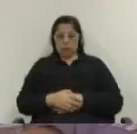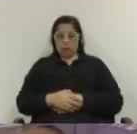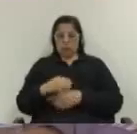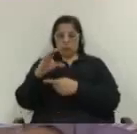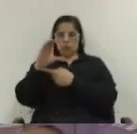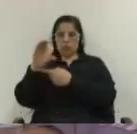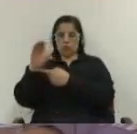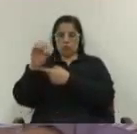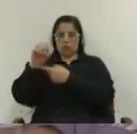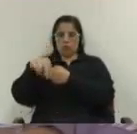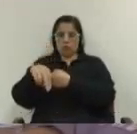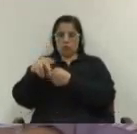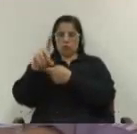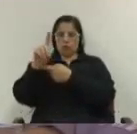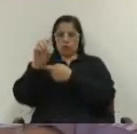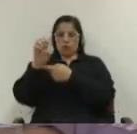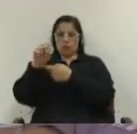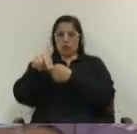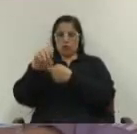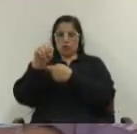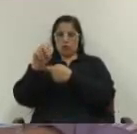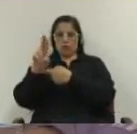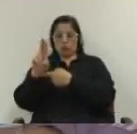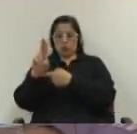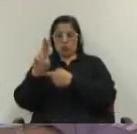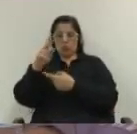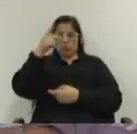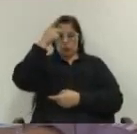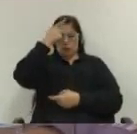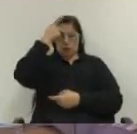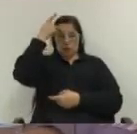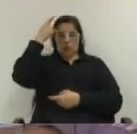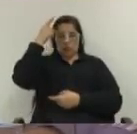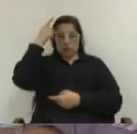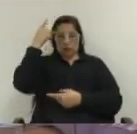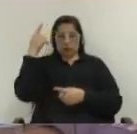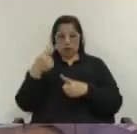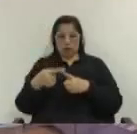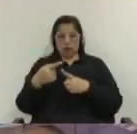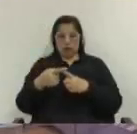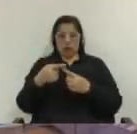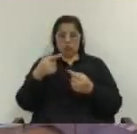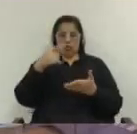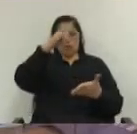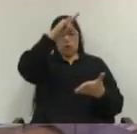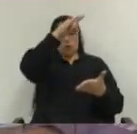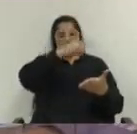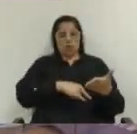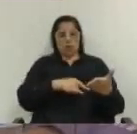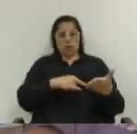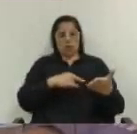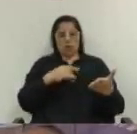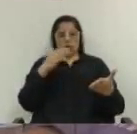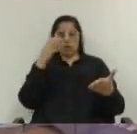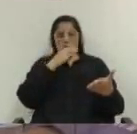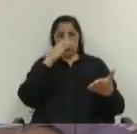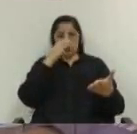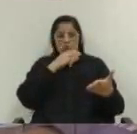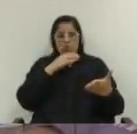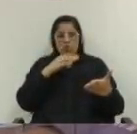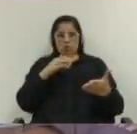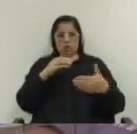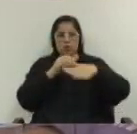por improbidade administrativa após irregularidades em um contrato emergencial de uma empresa de nebulização